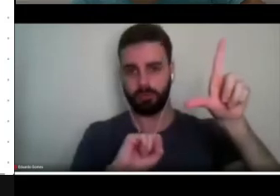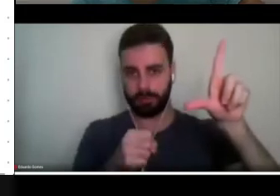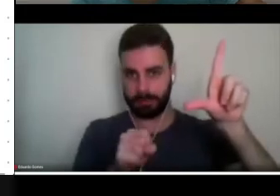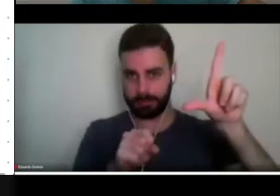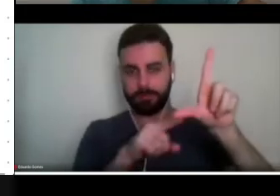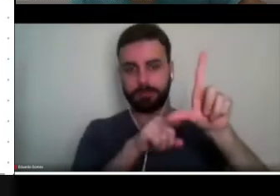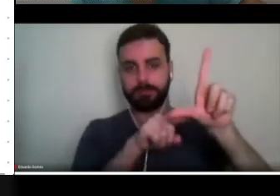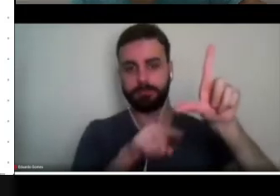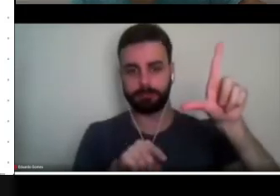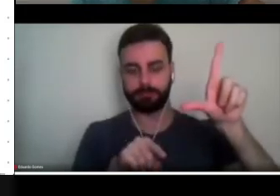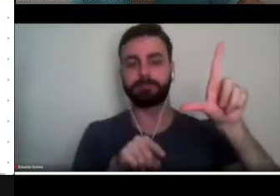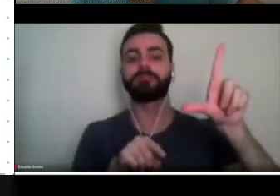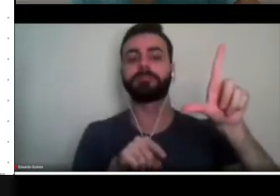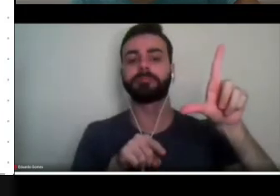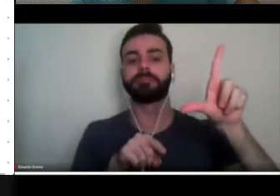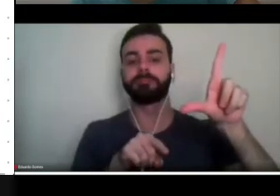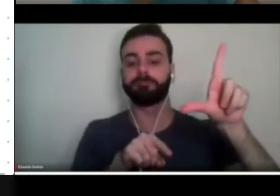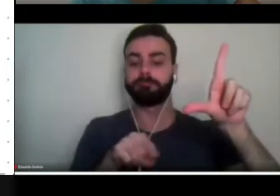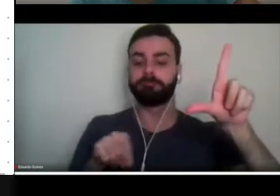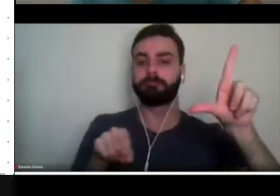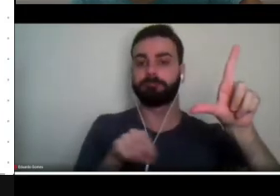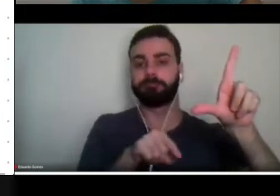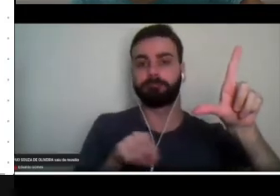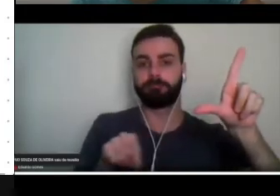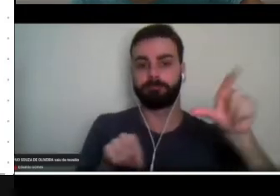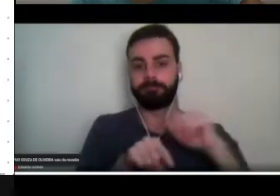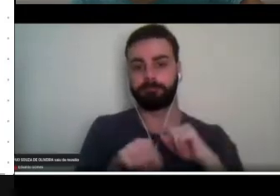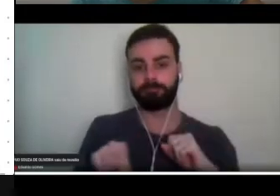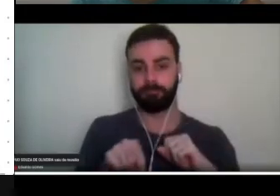constante. De 8